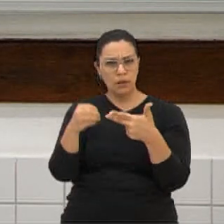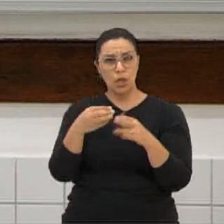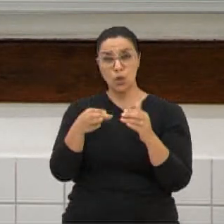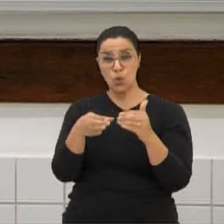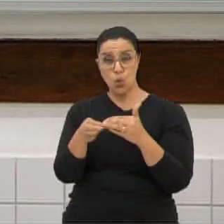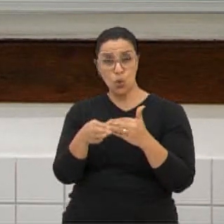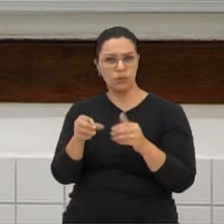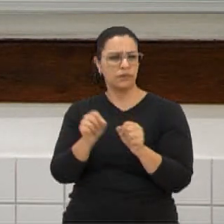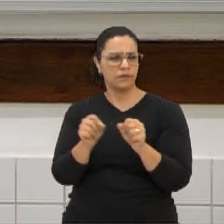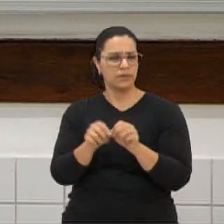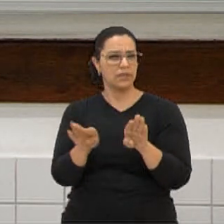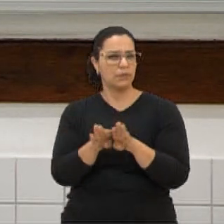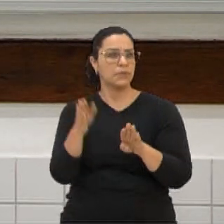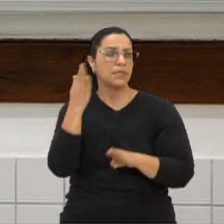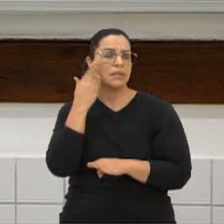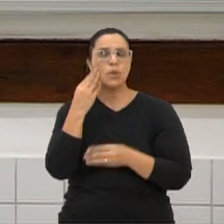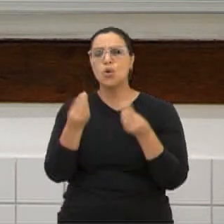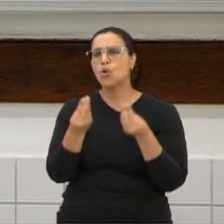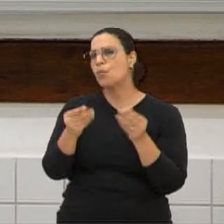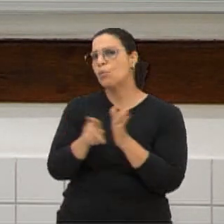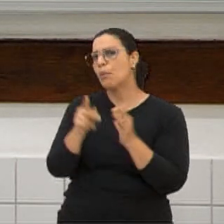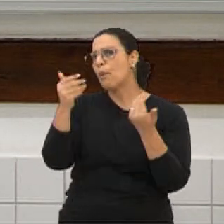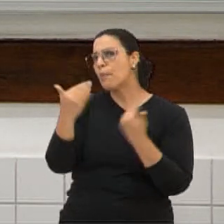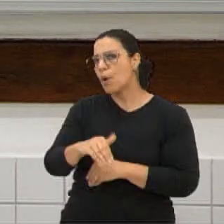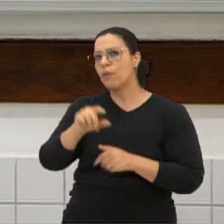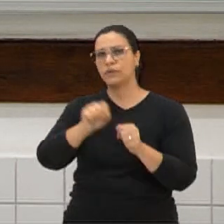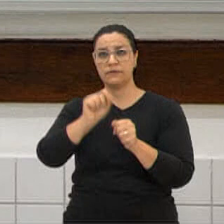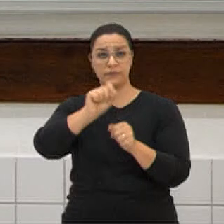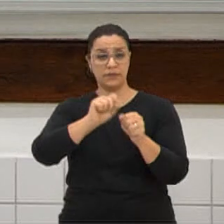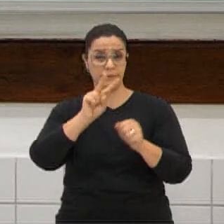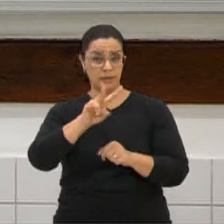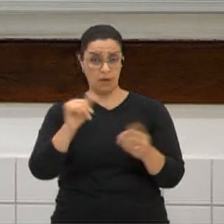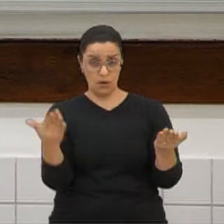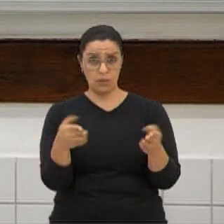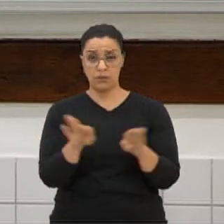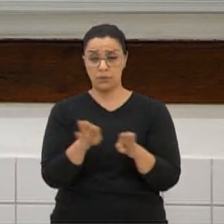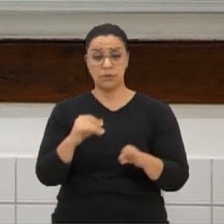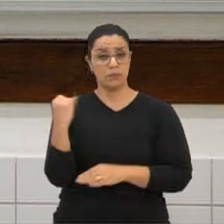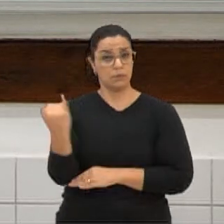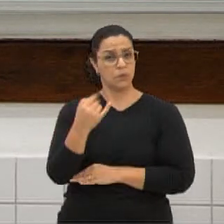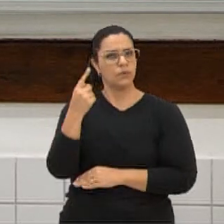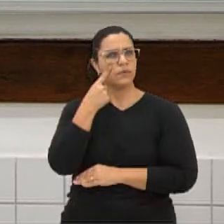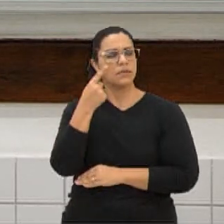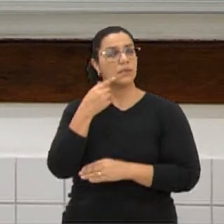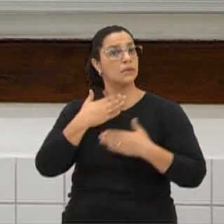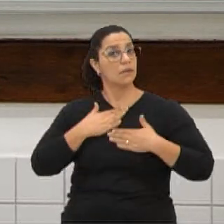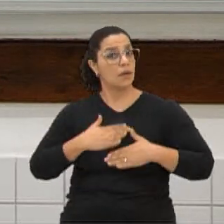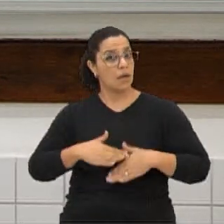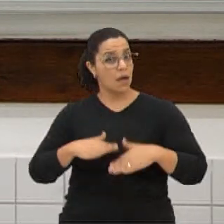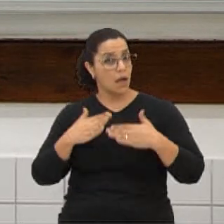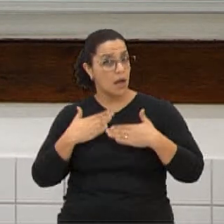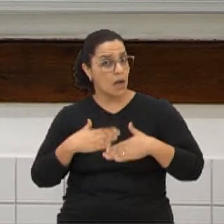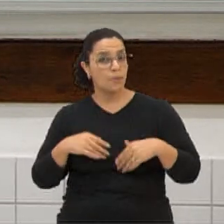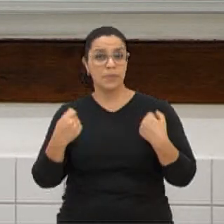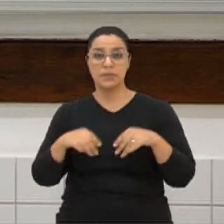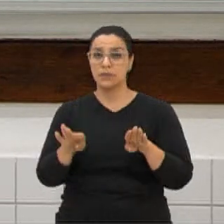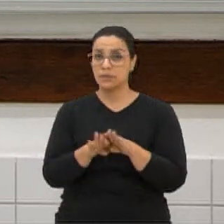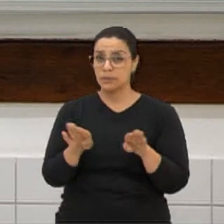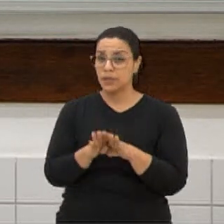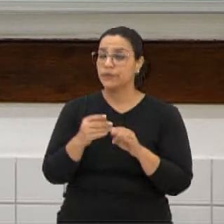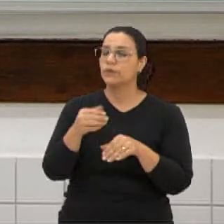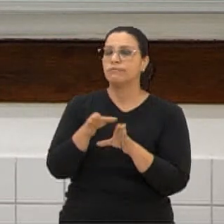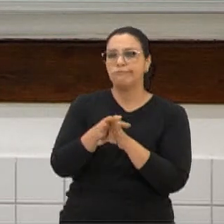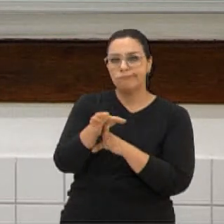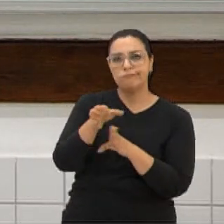concurso público ou qualquer outro tipo de avaliação que você esteja realizando, é importante a calma, que eu não vou cansar de falar